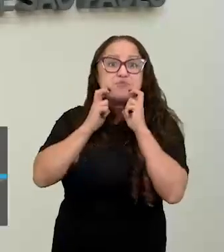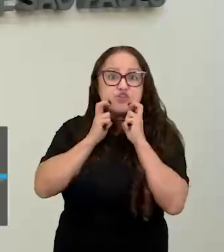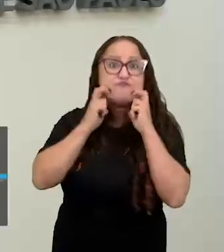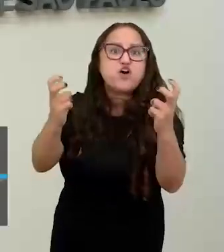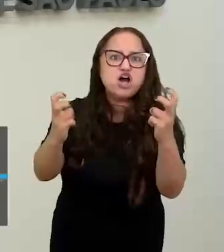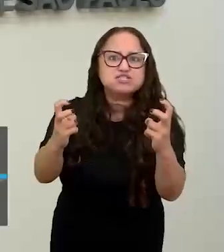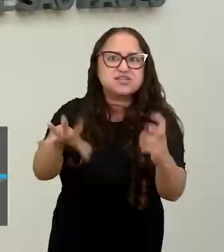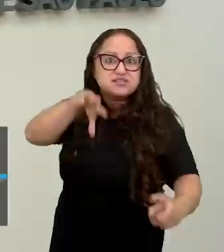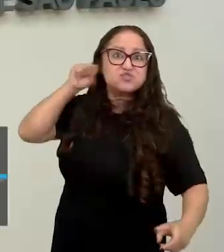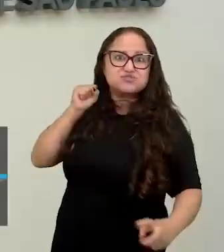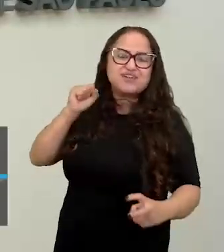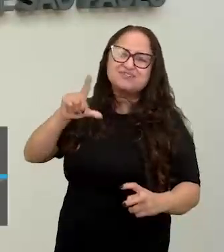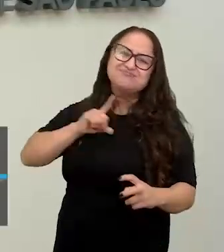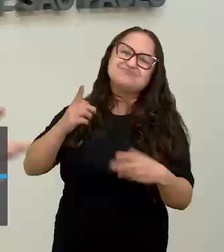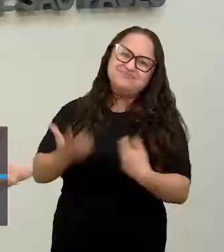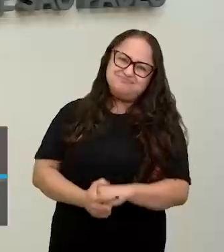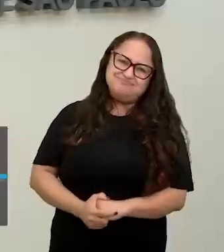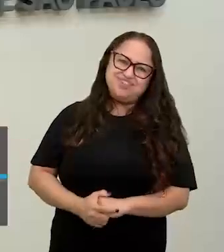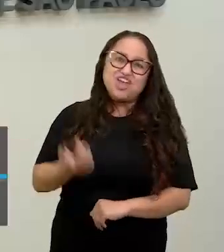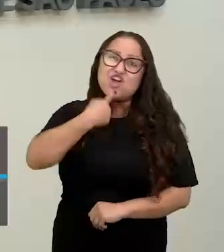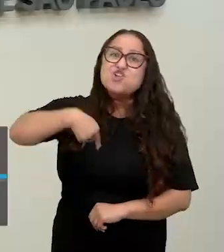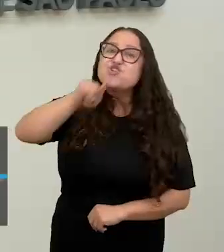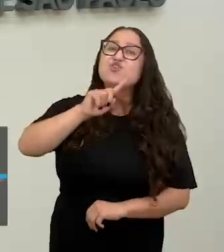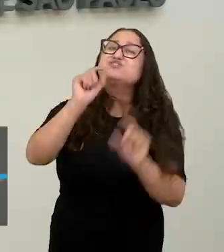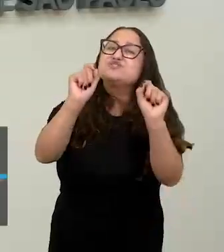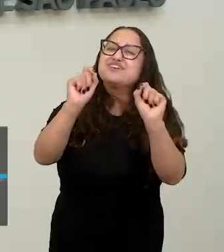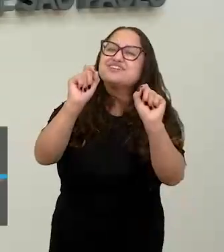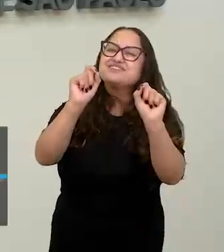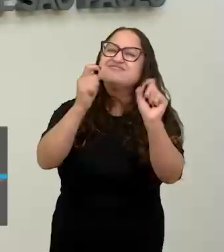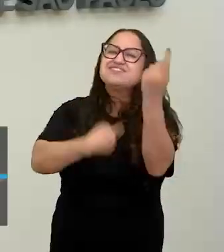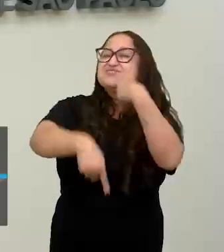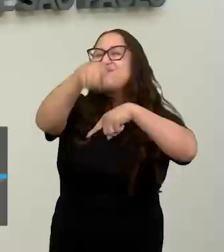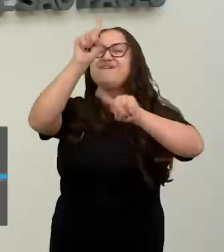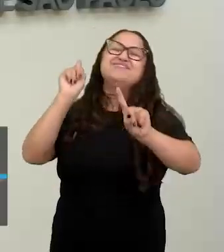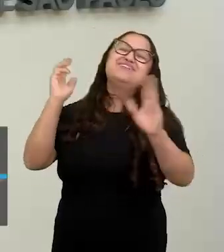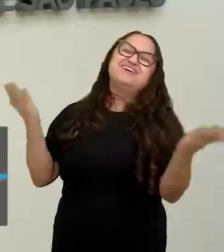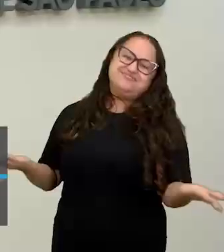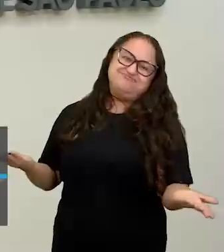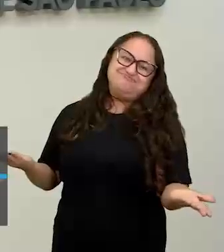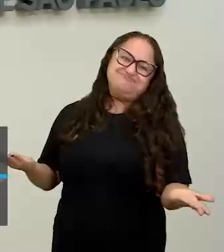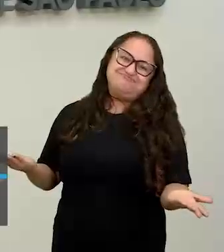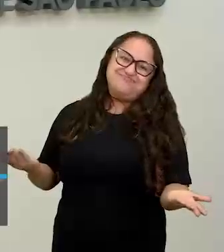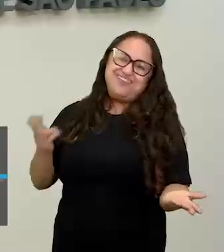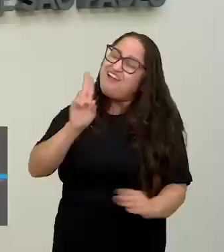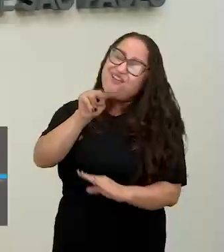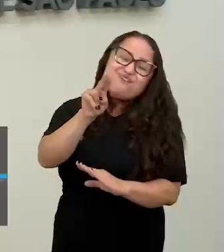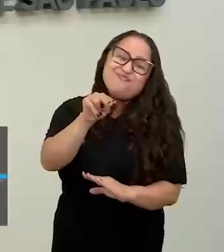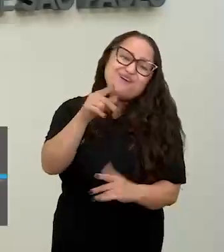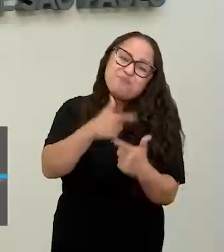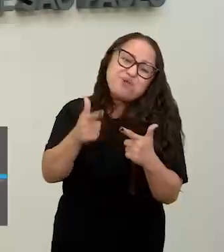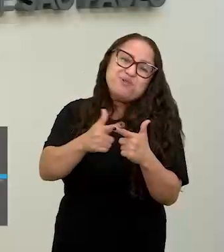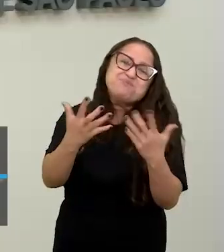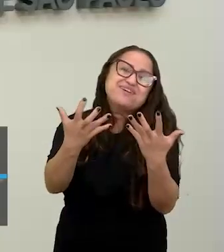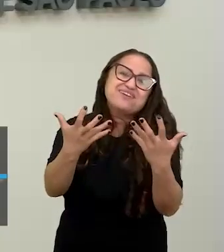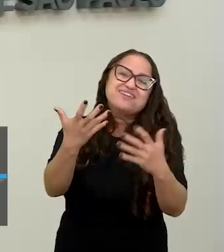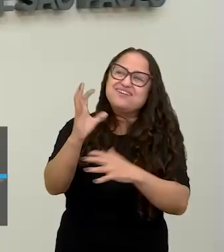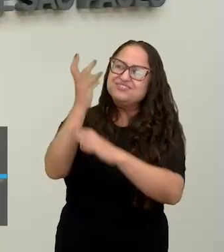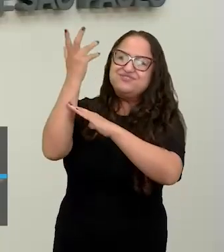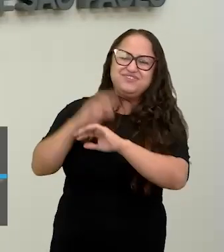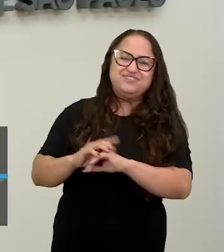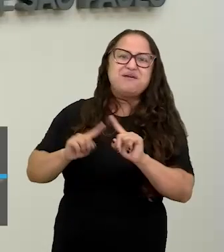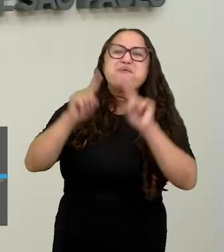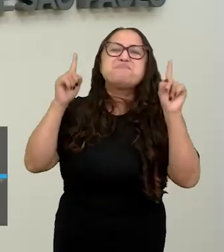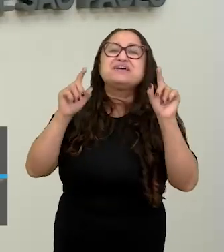ser ouvido, a gente faz o exato oposto. A gente foge disso e, ao contrário da gente resolver o problema, não. A gente deixa as